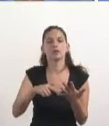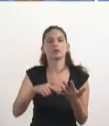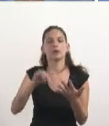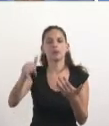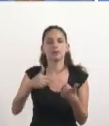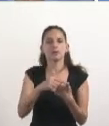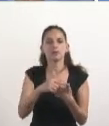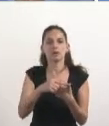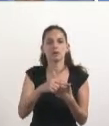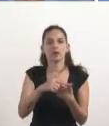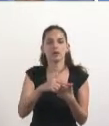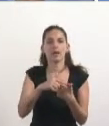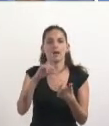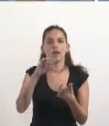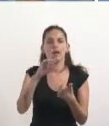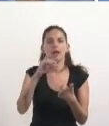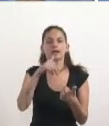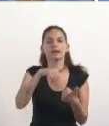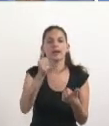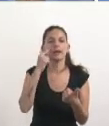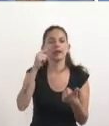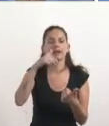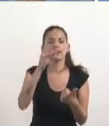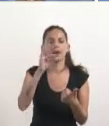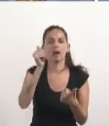senador naidenoff ausente